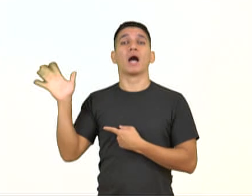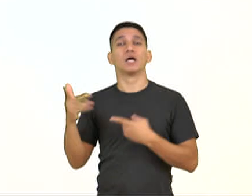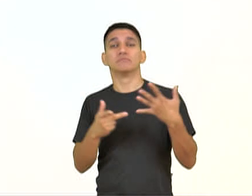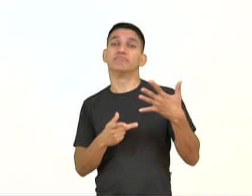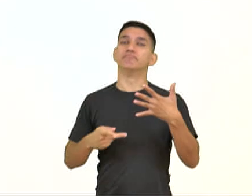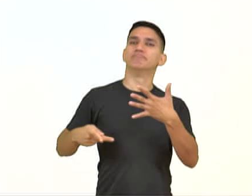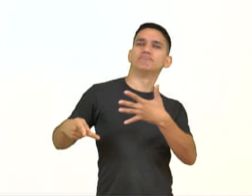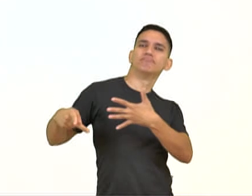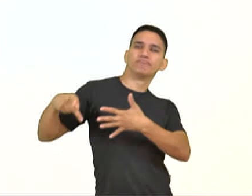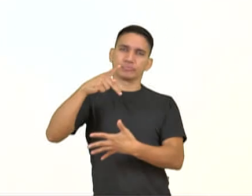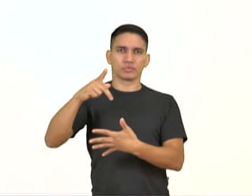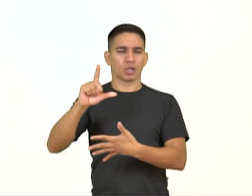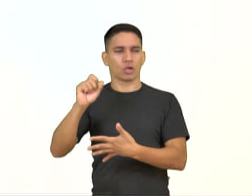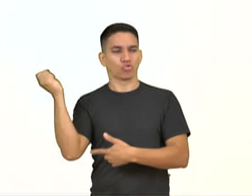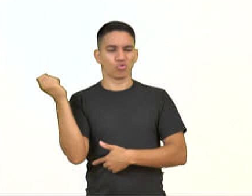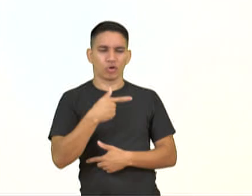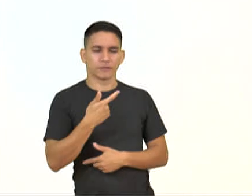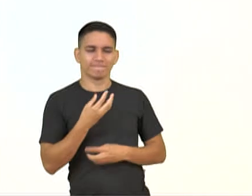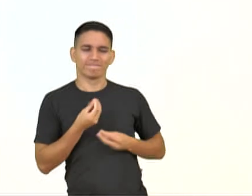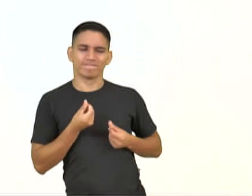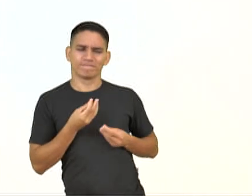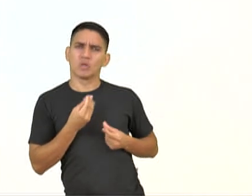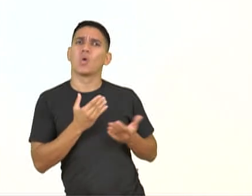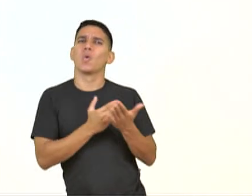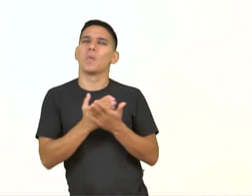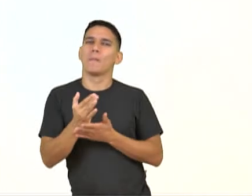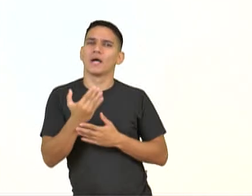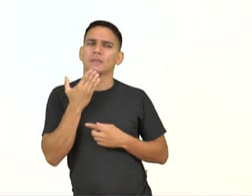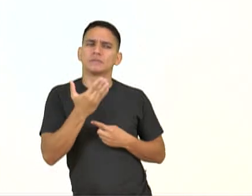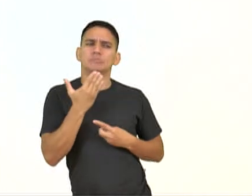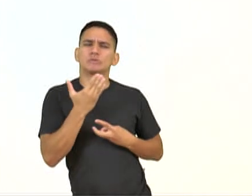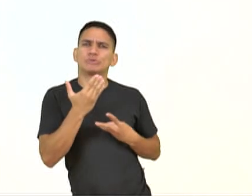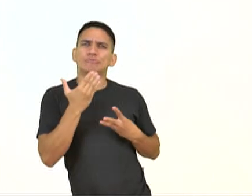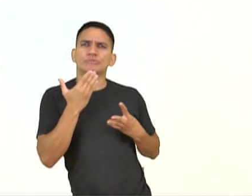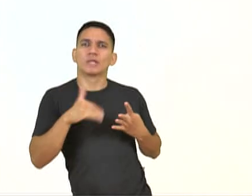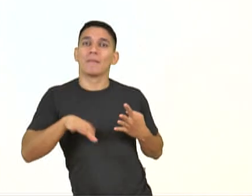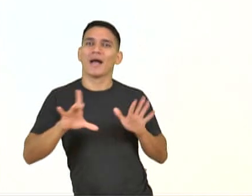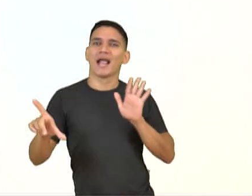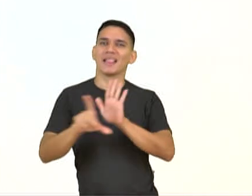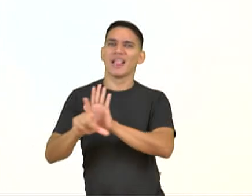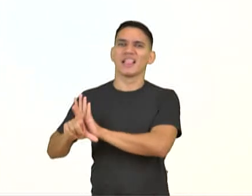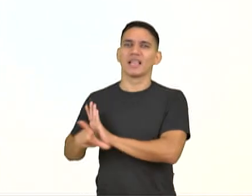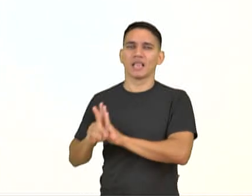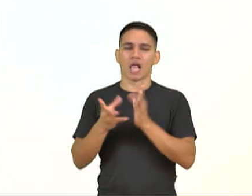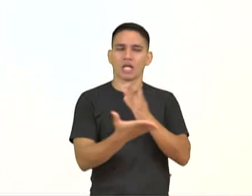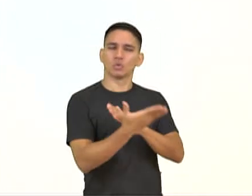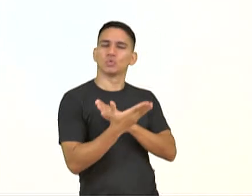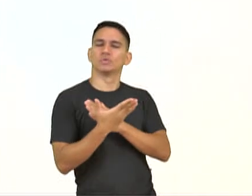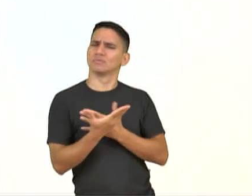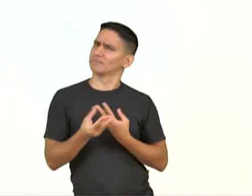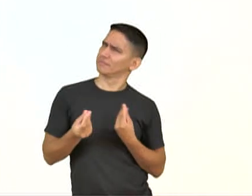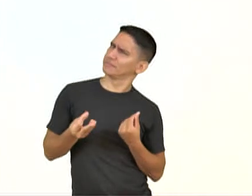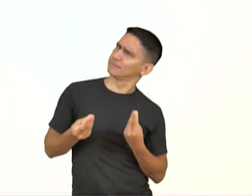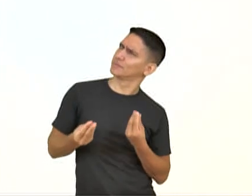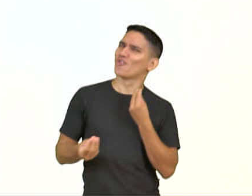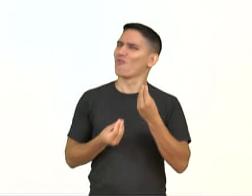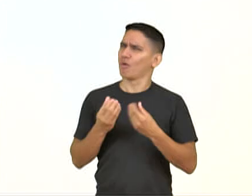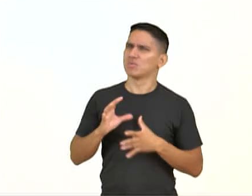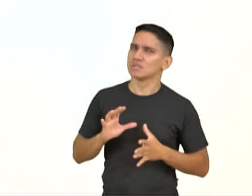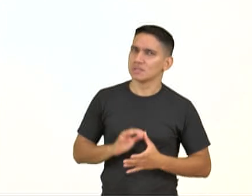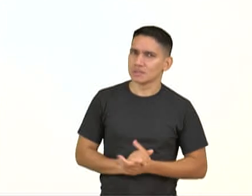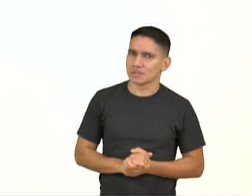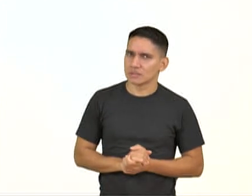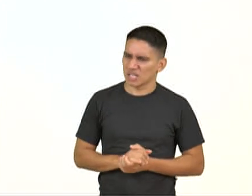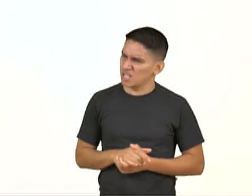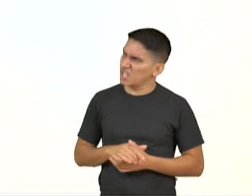privilégios, e eles vão acabar exigindo mais leis que os prestigiassem. Como assim? Isso quer